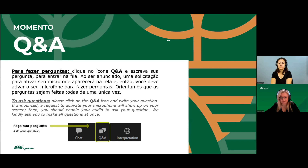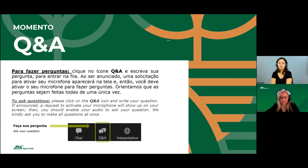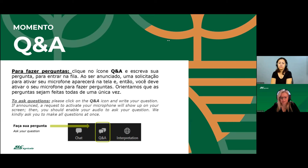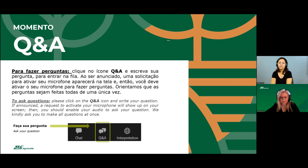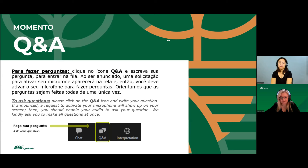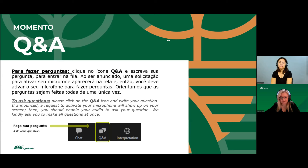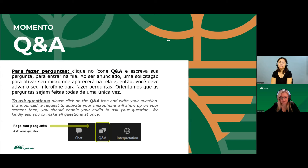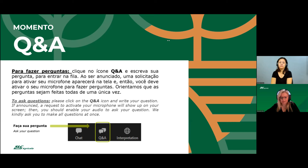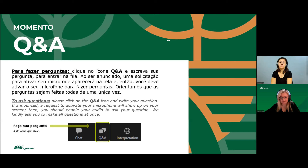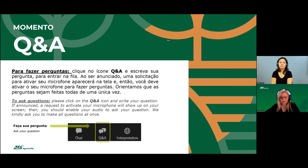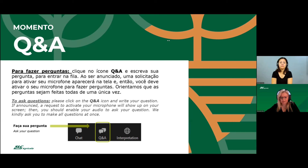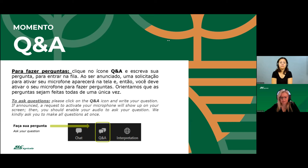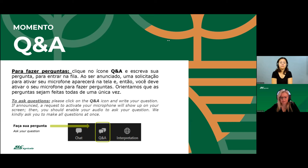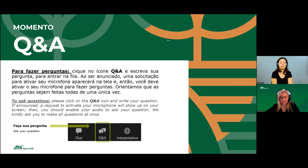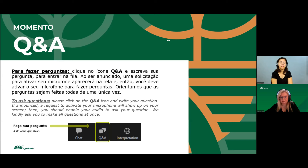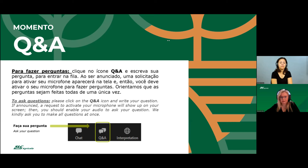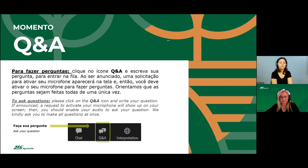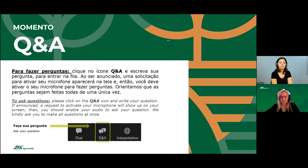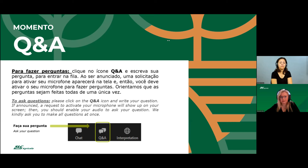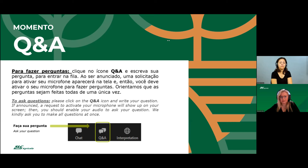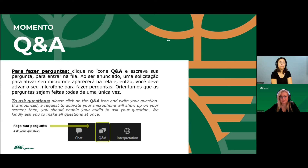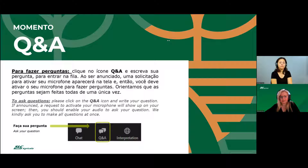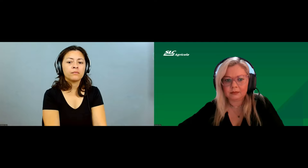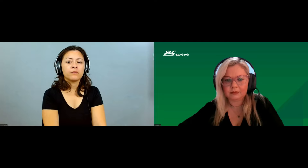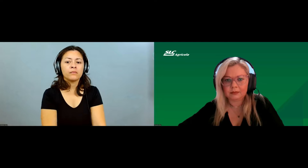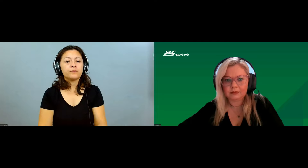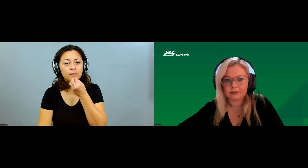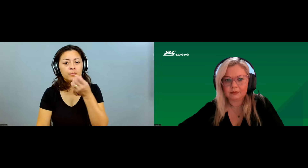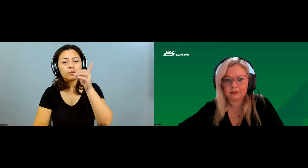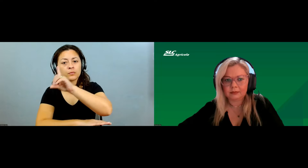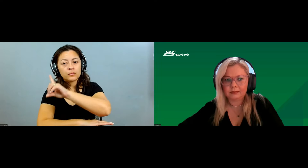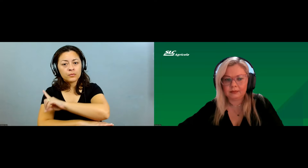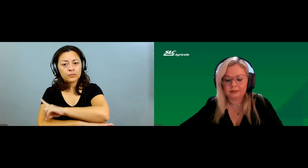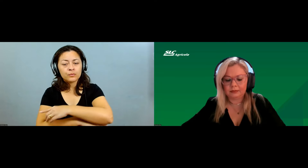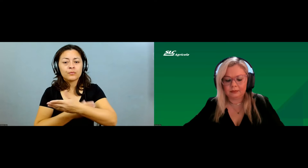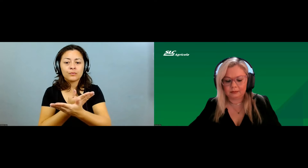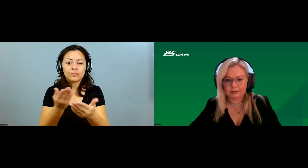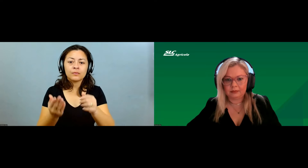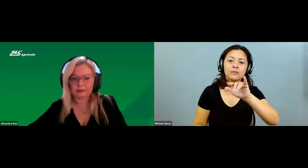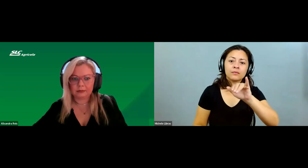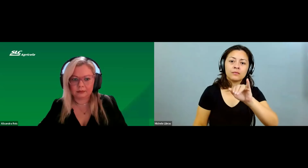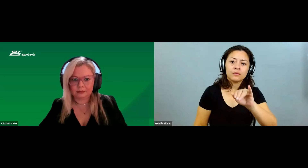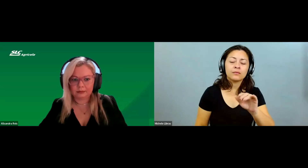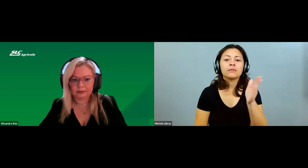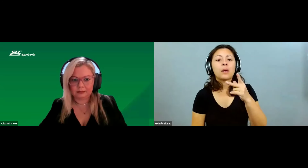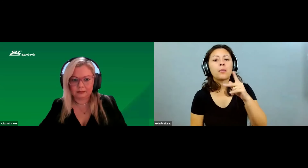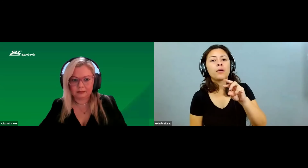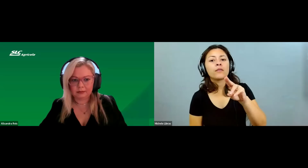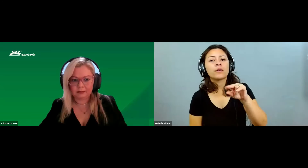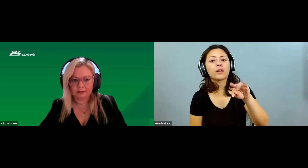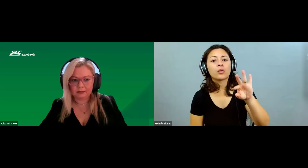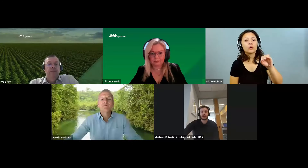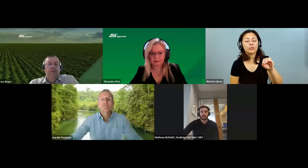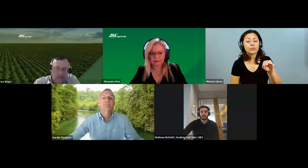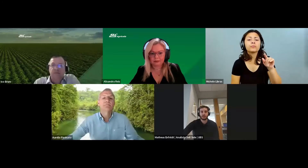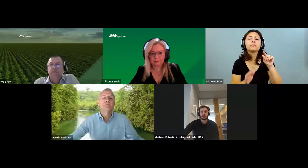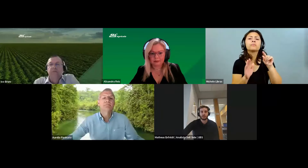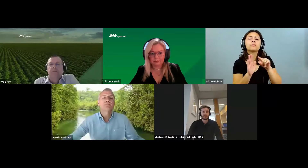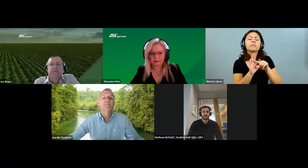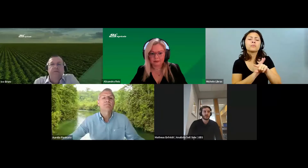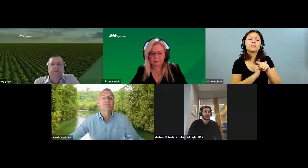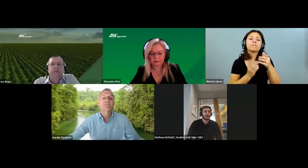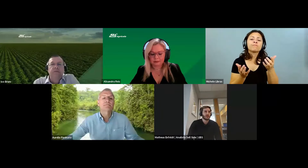pergunta Oi bom dia pavinato Ivo ali Obrigado por por pegar minhas perguntas é minha primeira pergunta é é entender